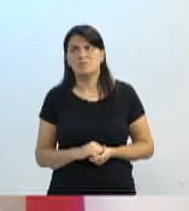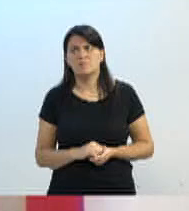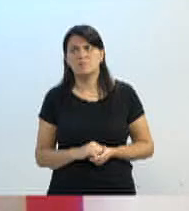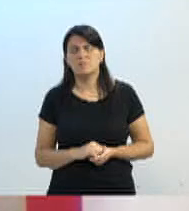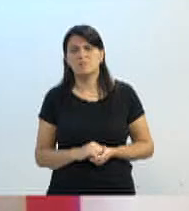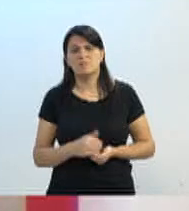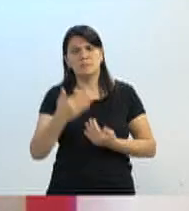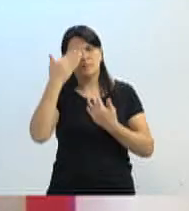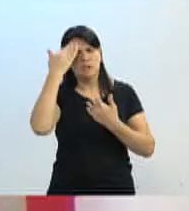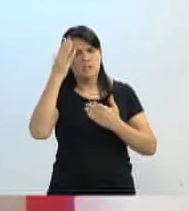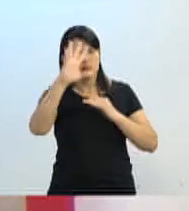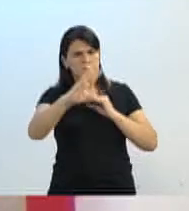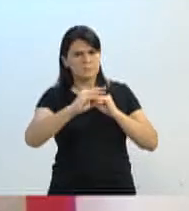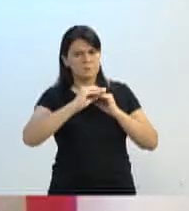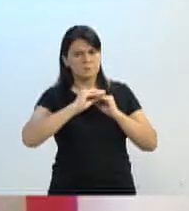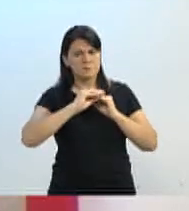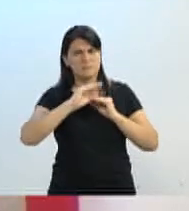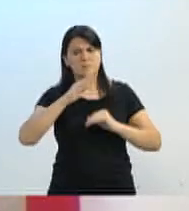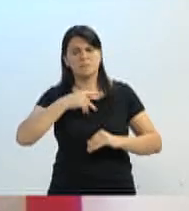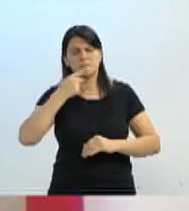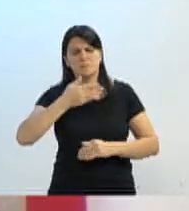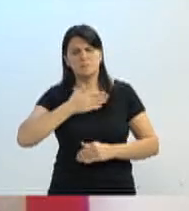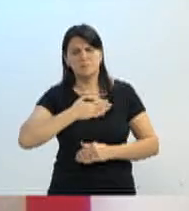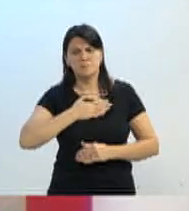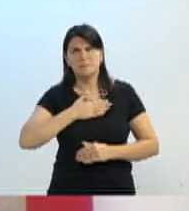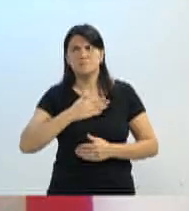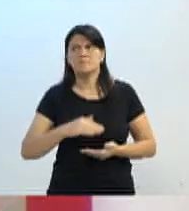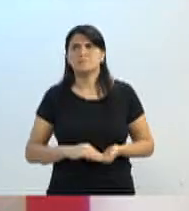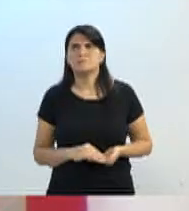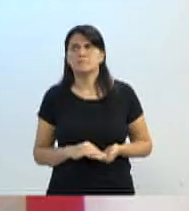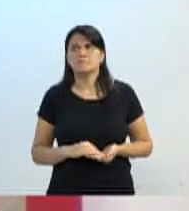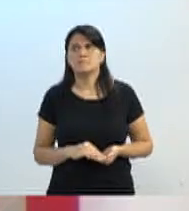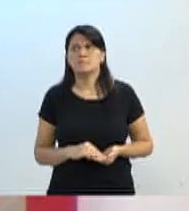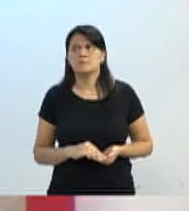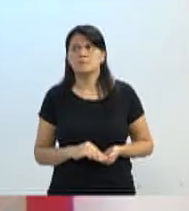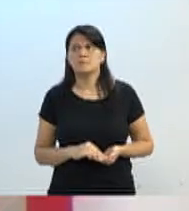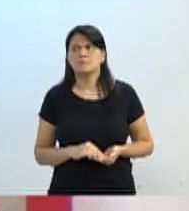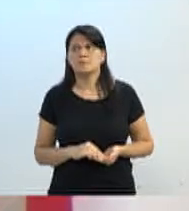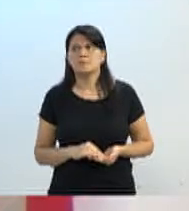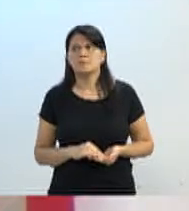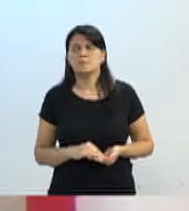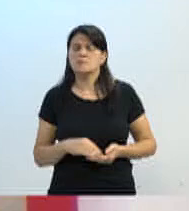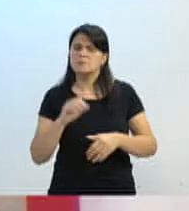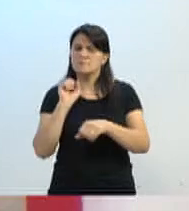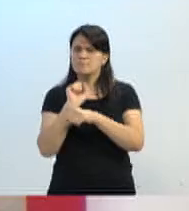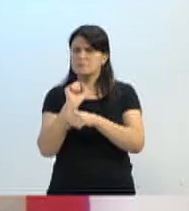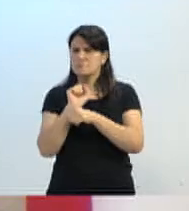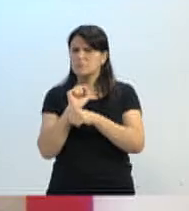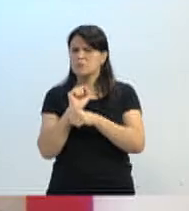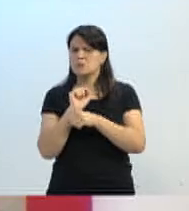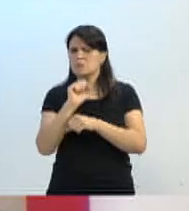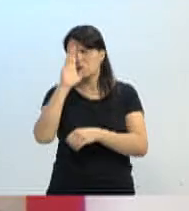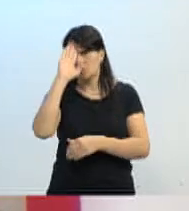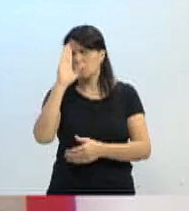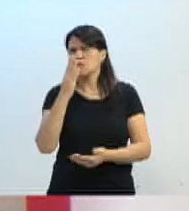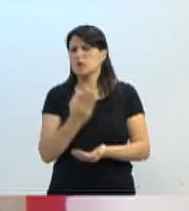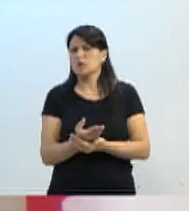Eu incluo sua fala ao meu pronunciamento. E nós estamos aguardando, eu tenho certeza, e eu acredito na